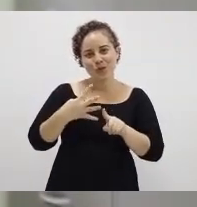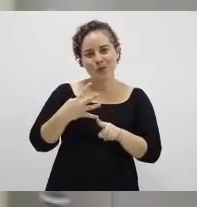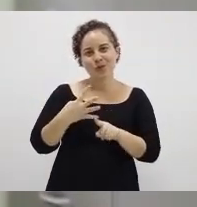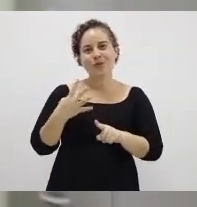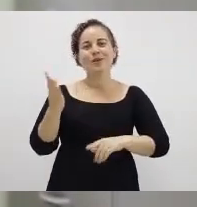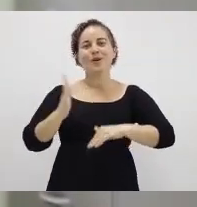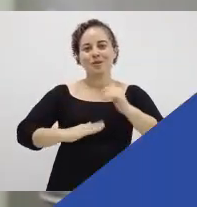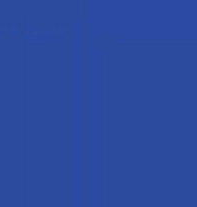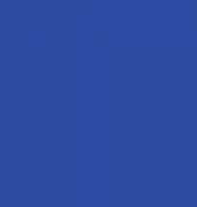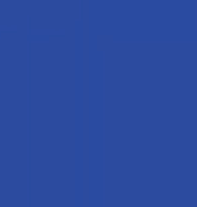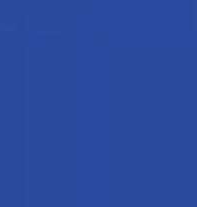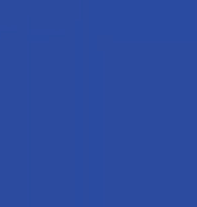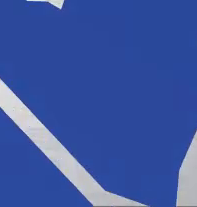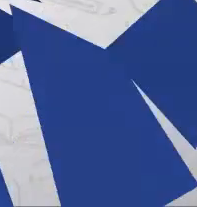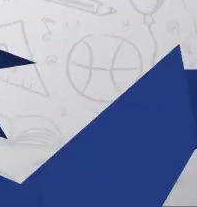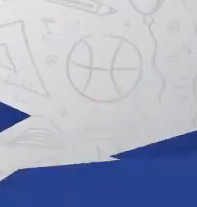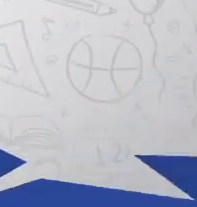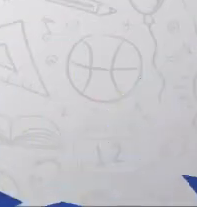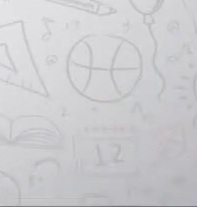breve. Até lá.